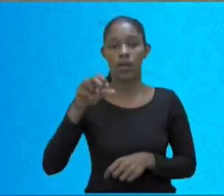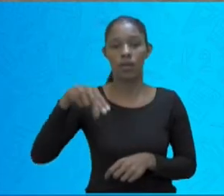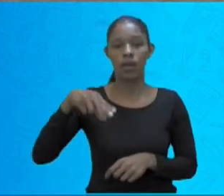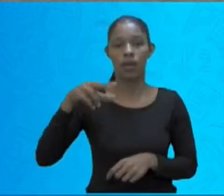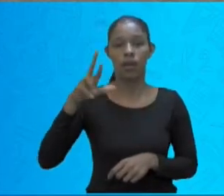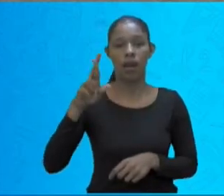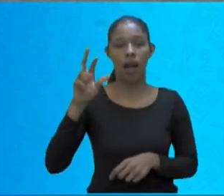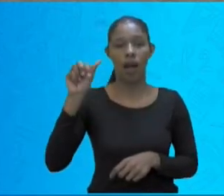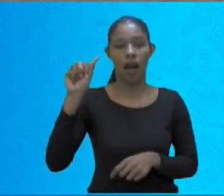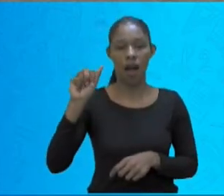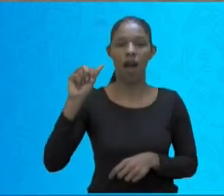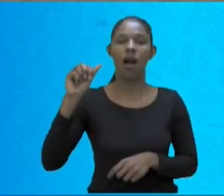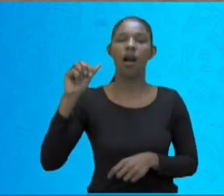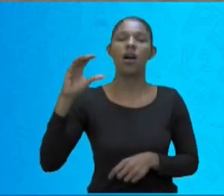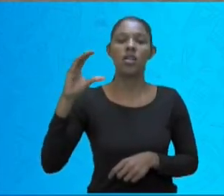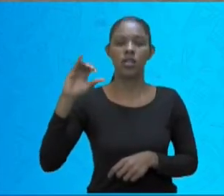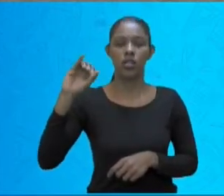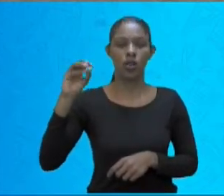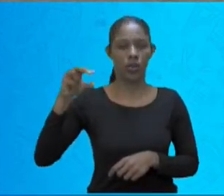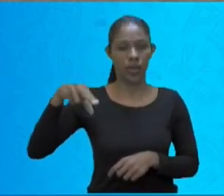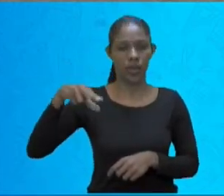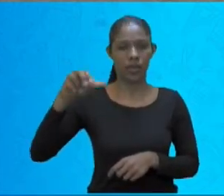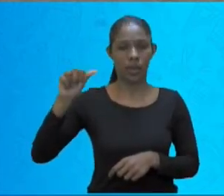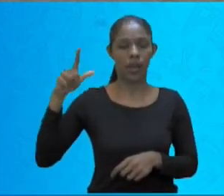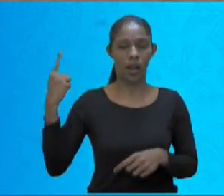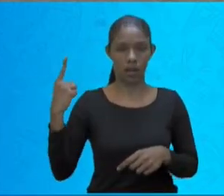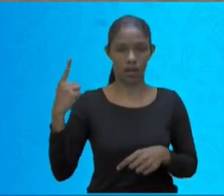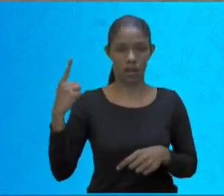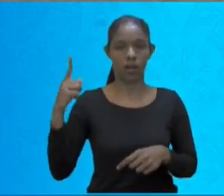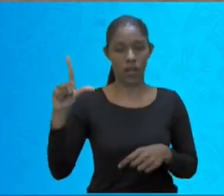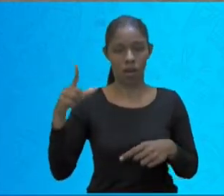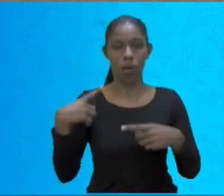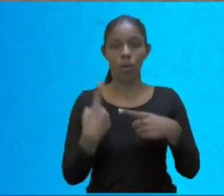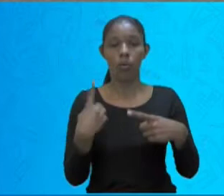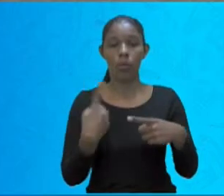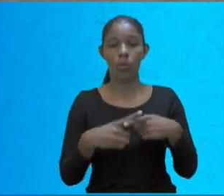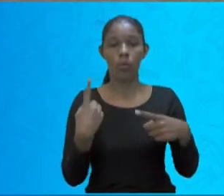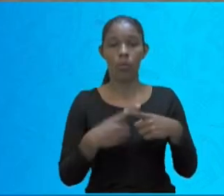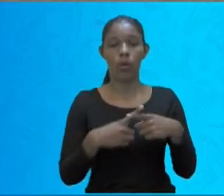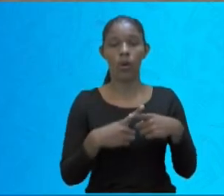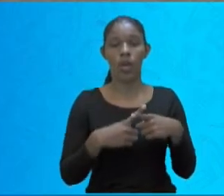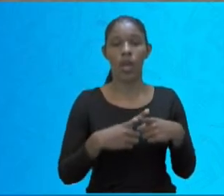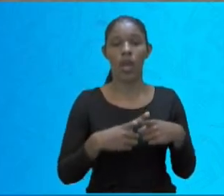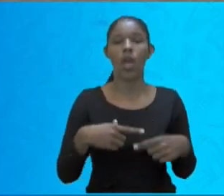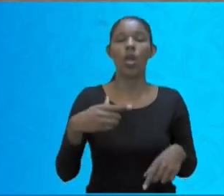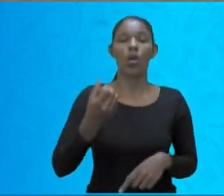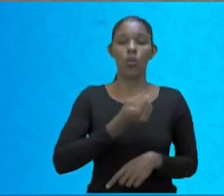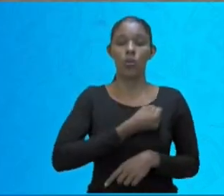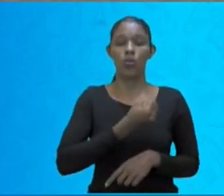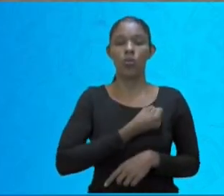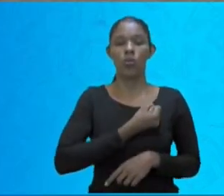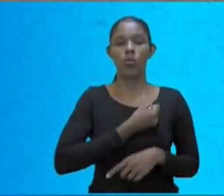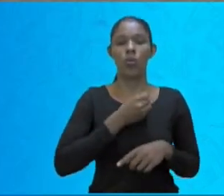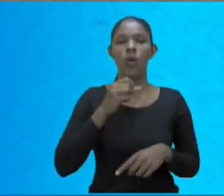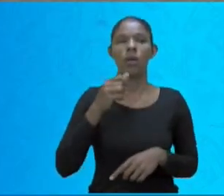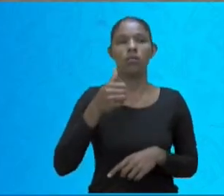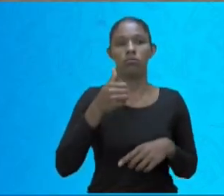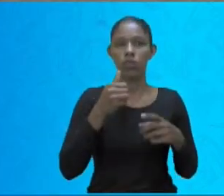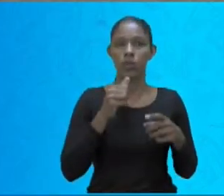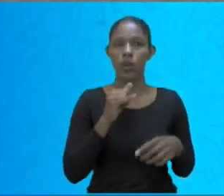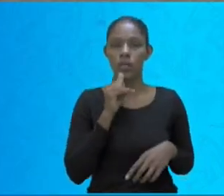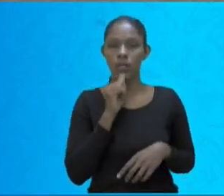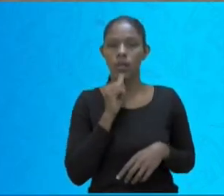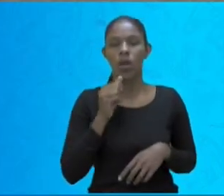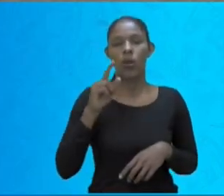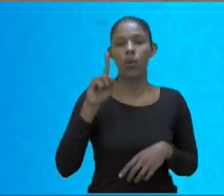que não se repetem periodicamente. Nós vimos isso, a raiz quadrada de 2, em aula anterior. Vamos só